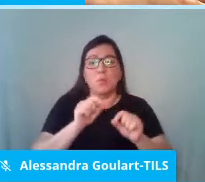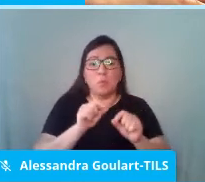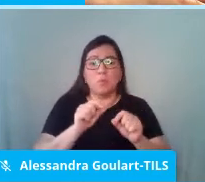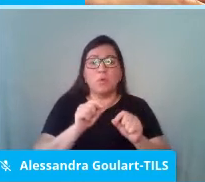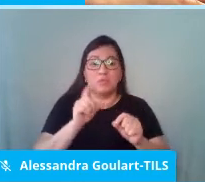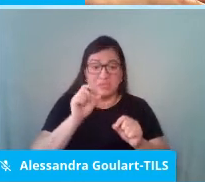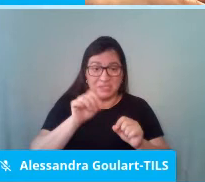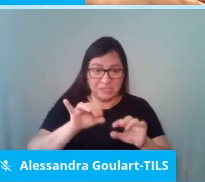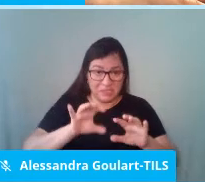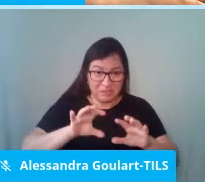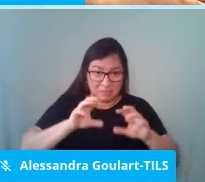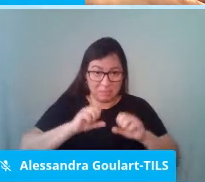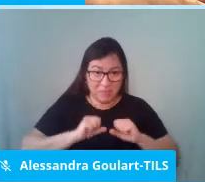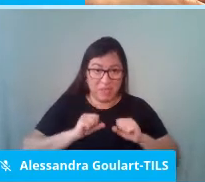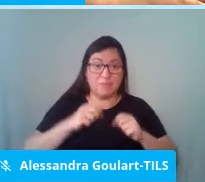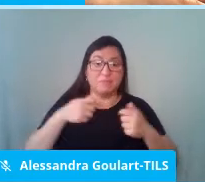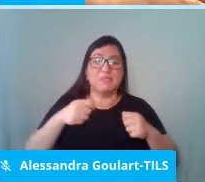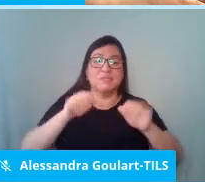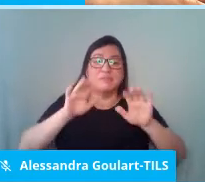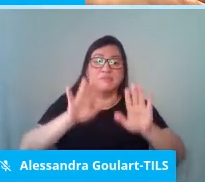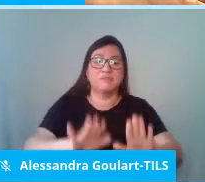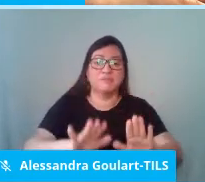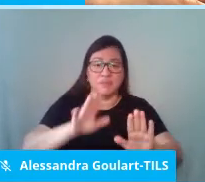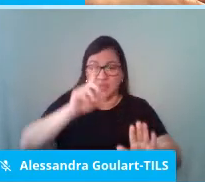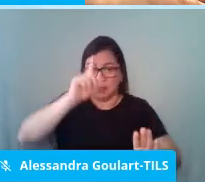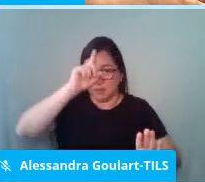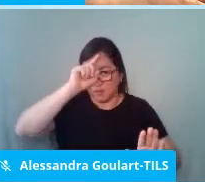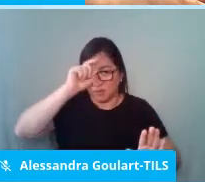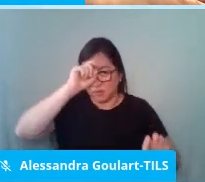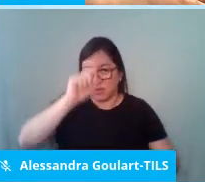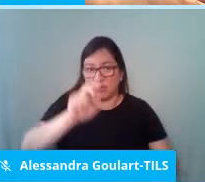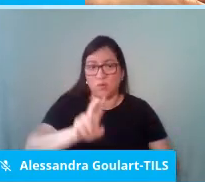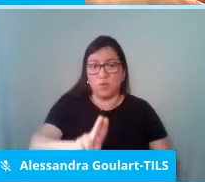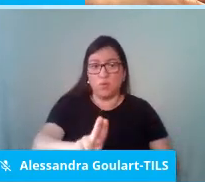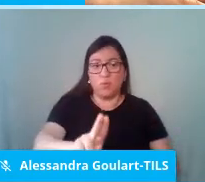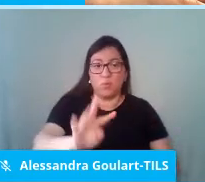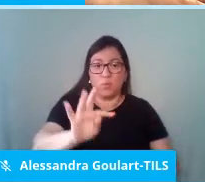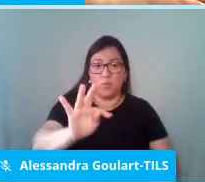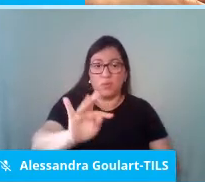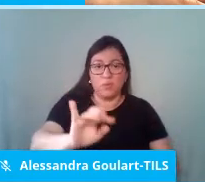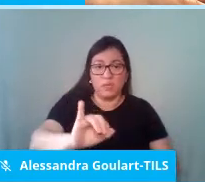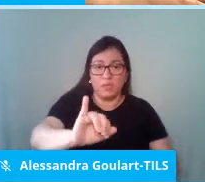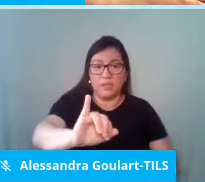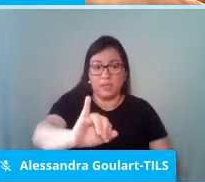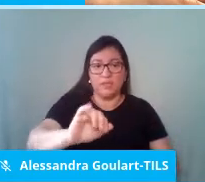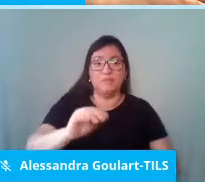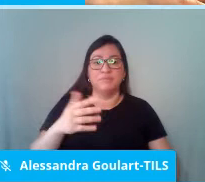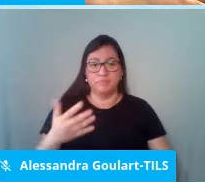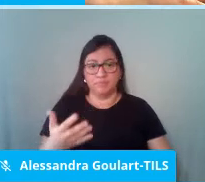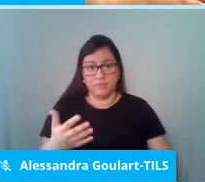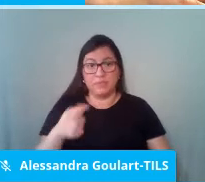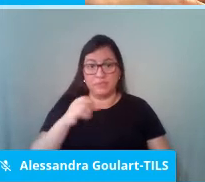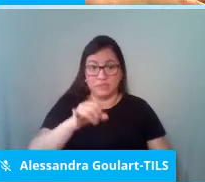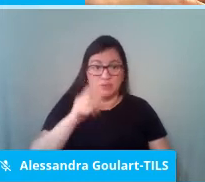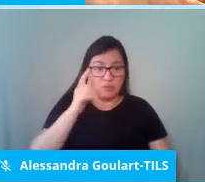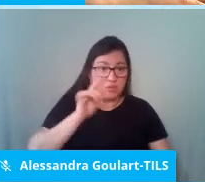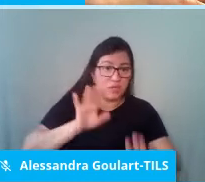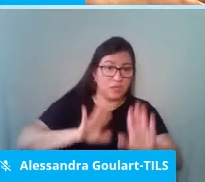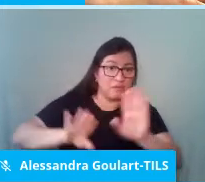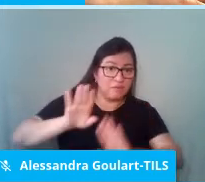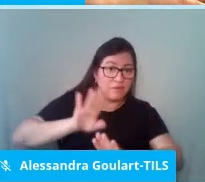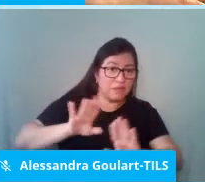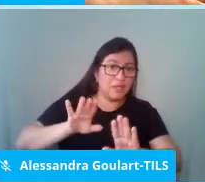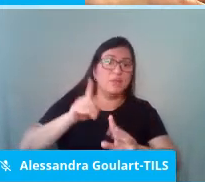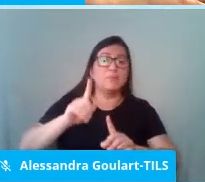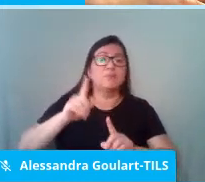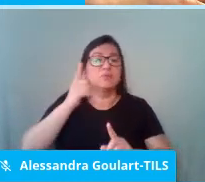UTI intermediária e de UTI neonatal, né, que poderiam estar sendo destinados para atender outros bebês e que muitas